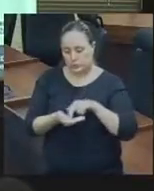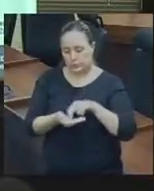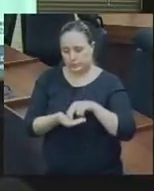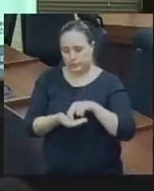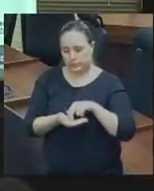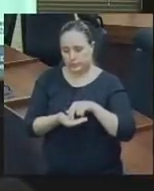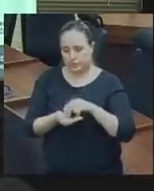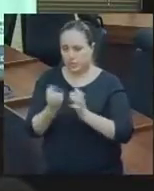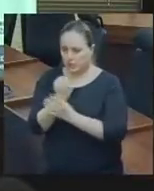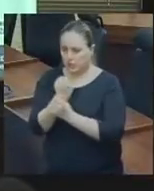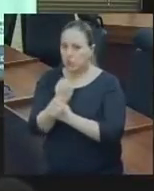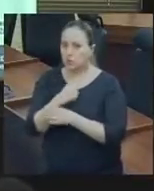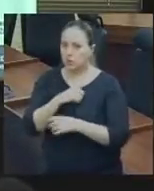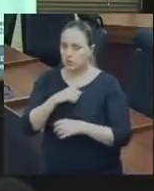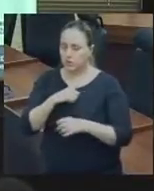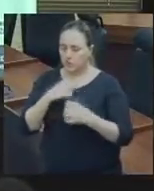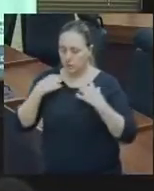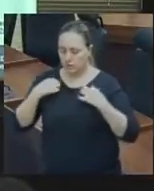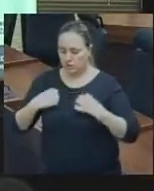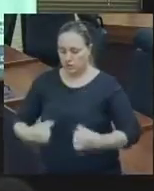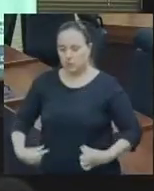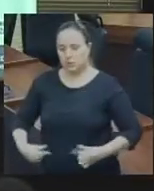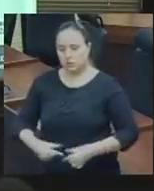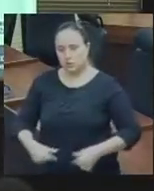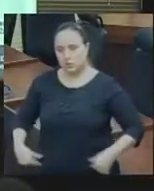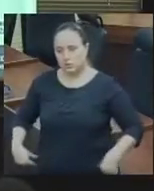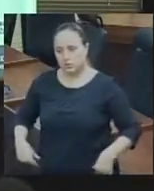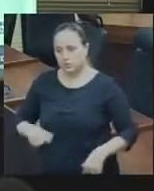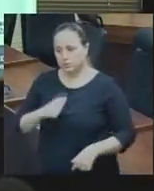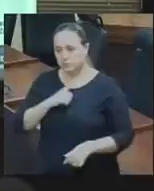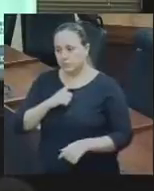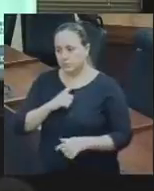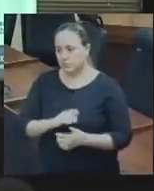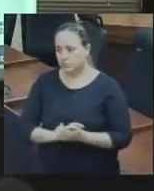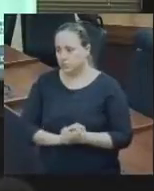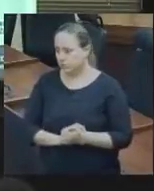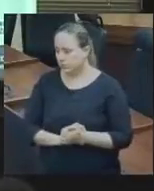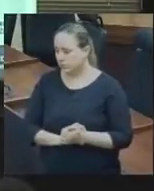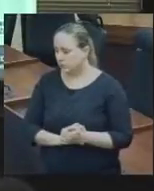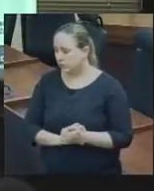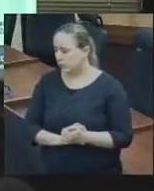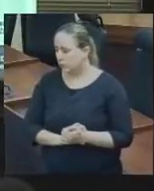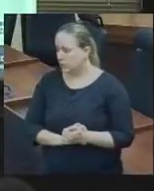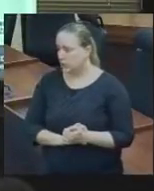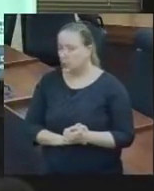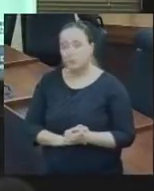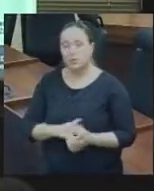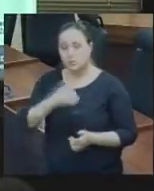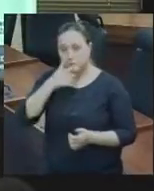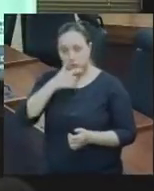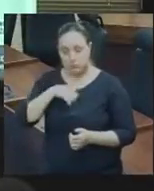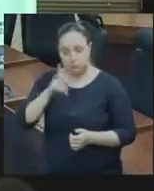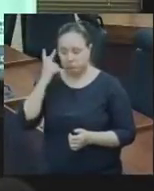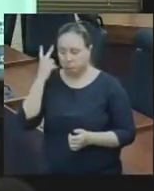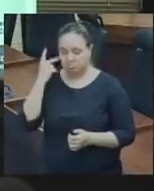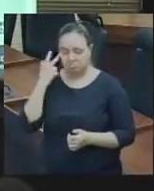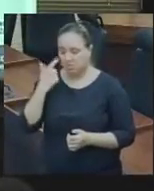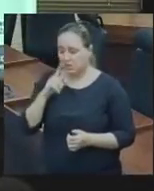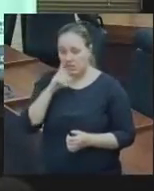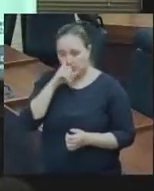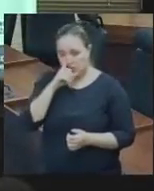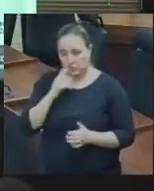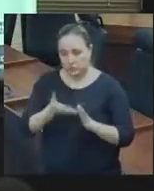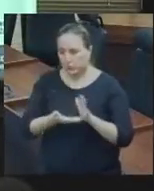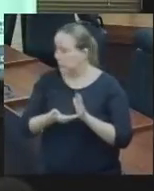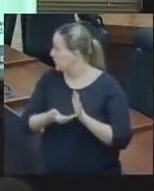segura num cinto de segurança e e ela consegue embarcar sem nenhum risco pra ela